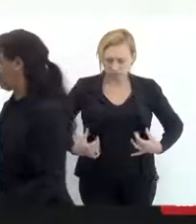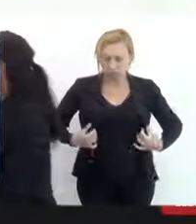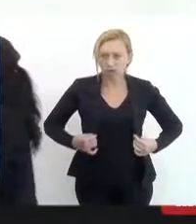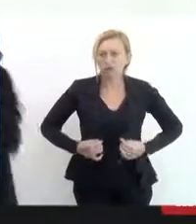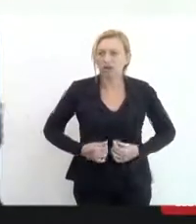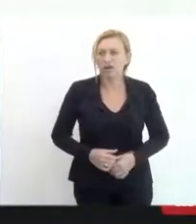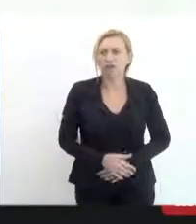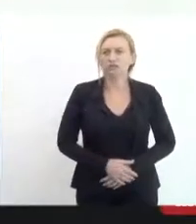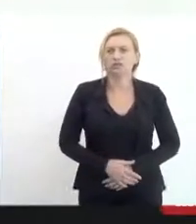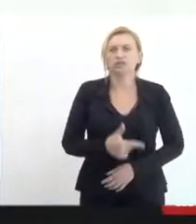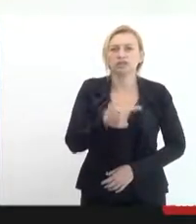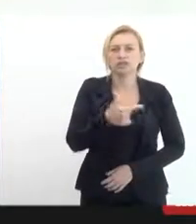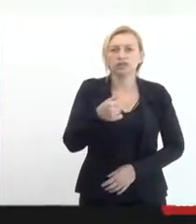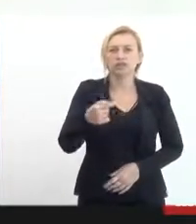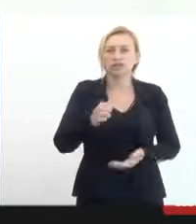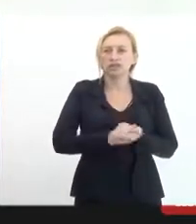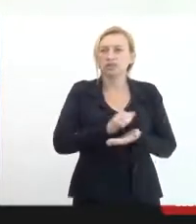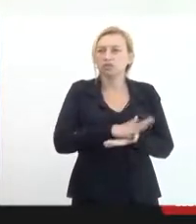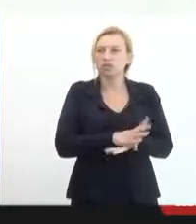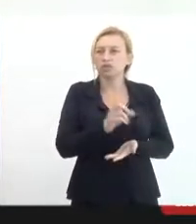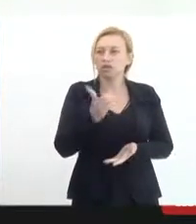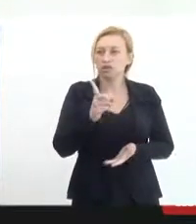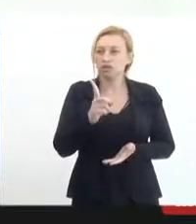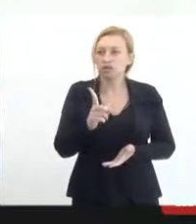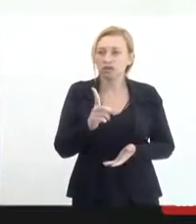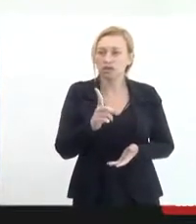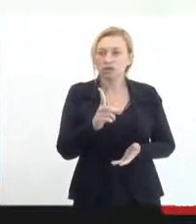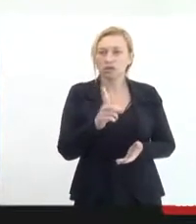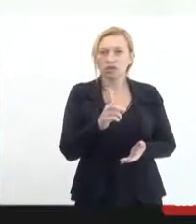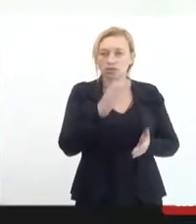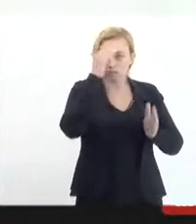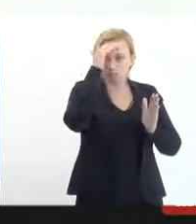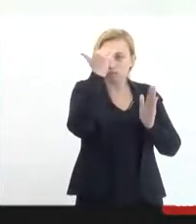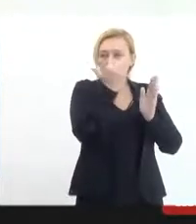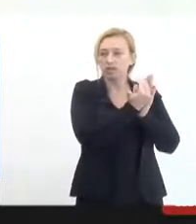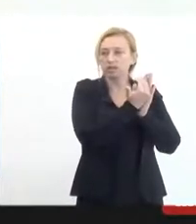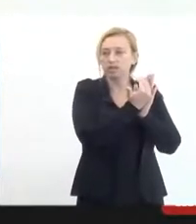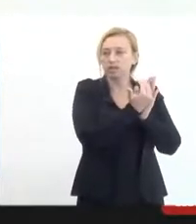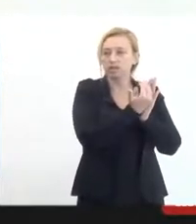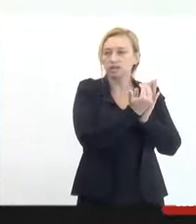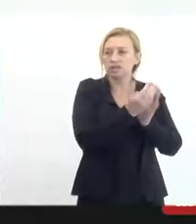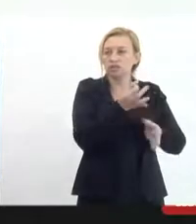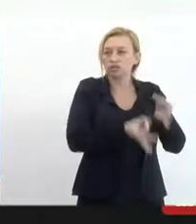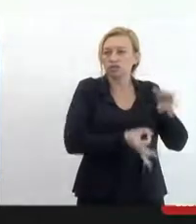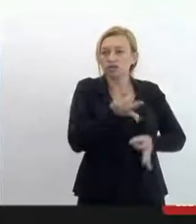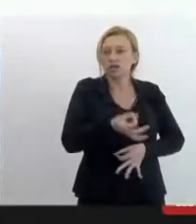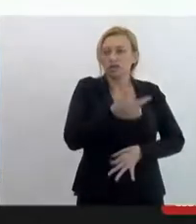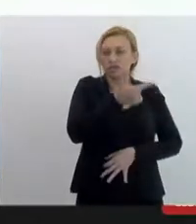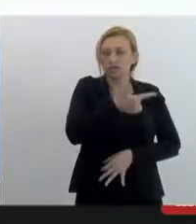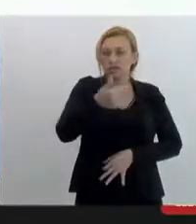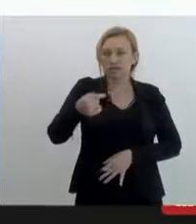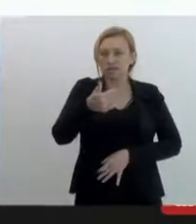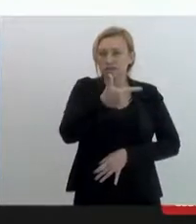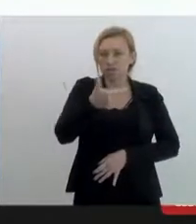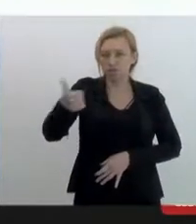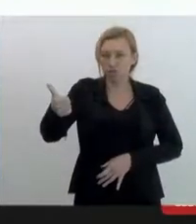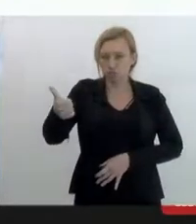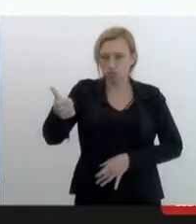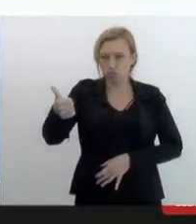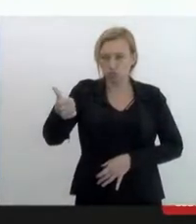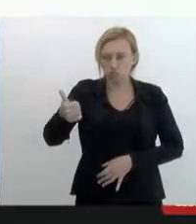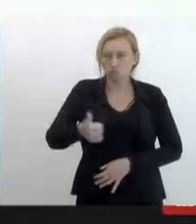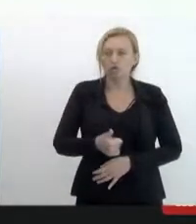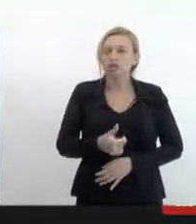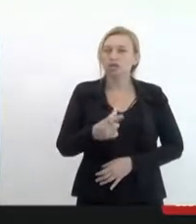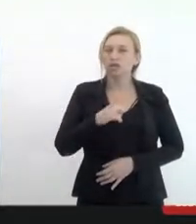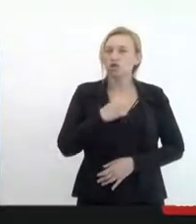27 multas por não atendimento à intimação entre os períodos de 17 e 21. Em 21 só